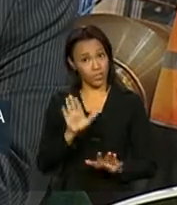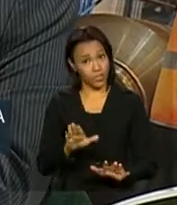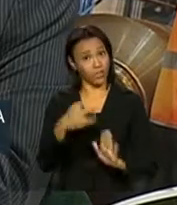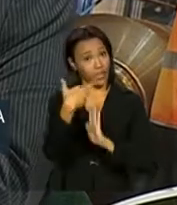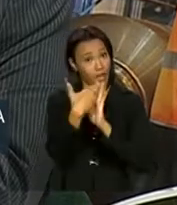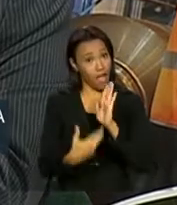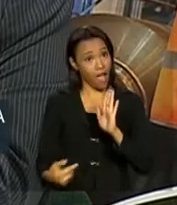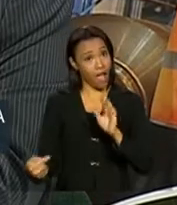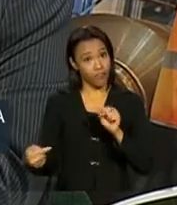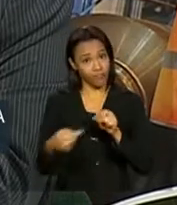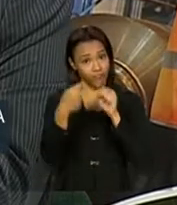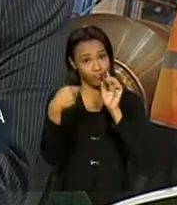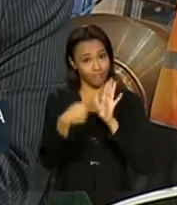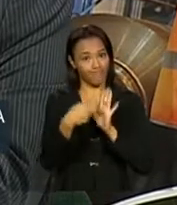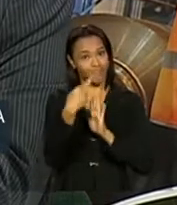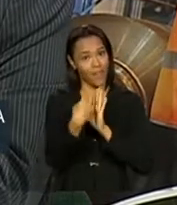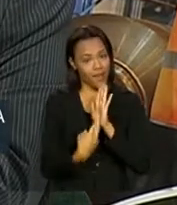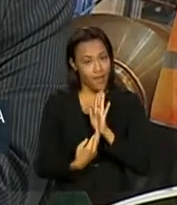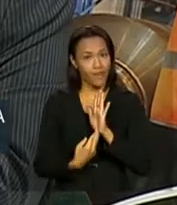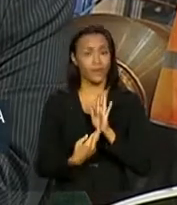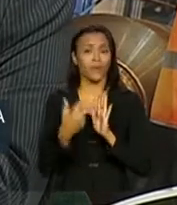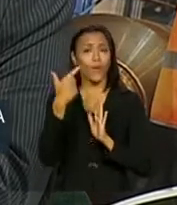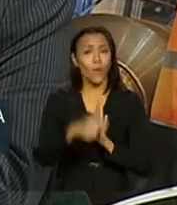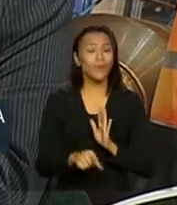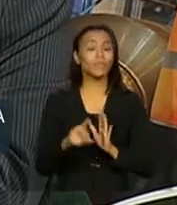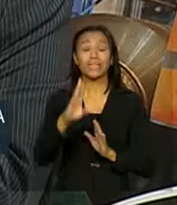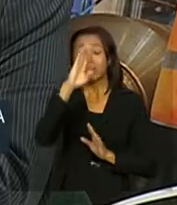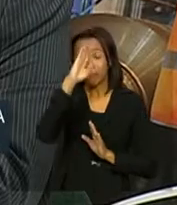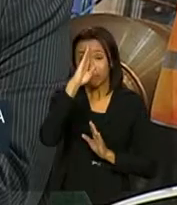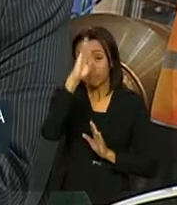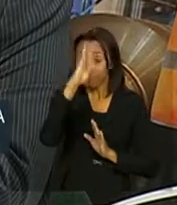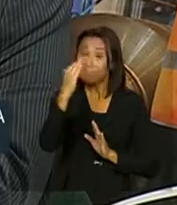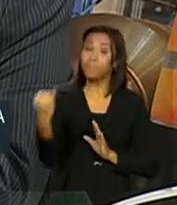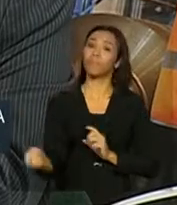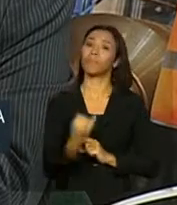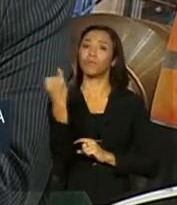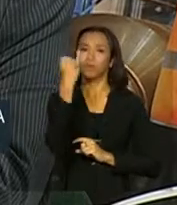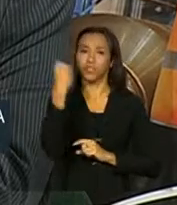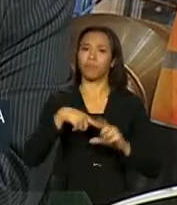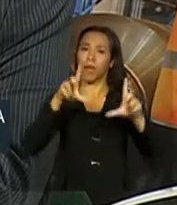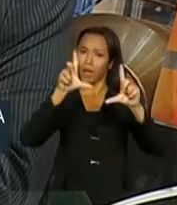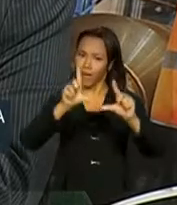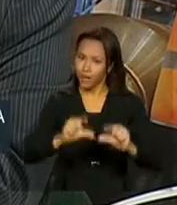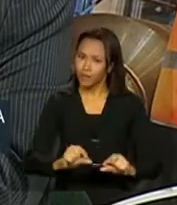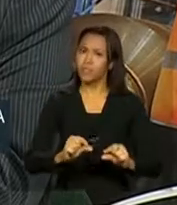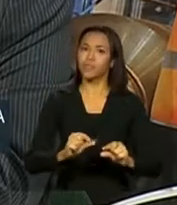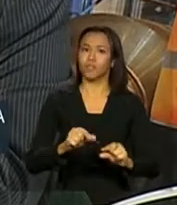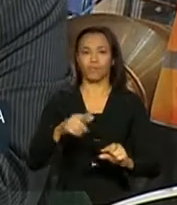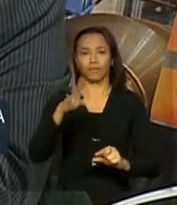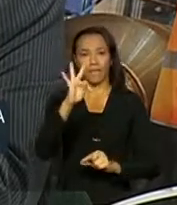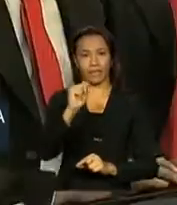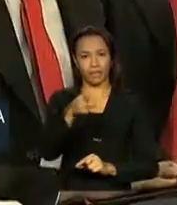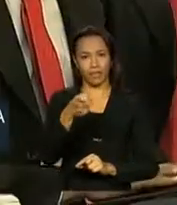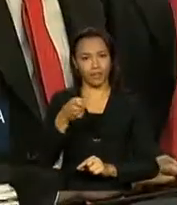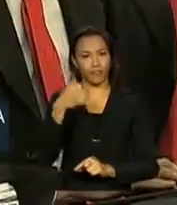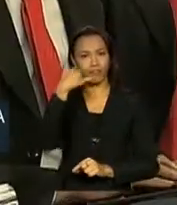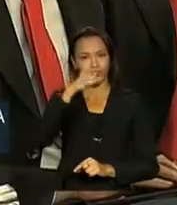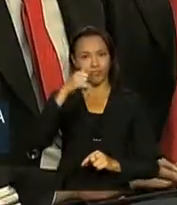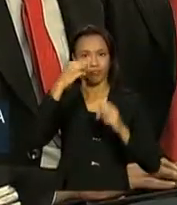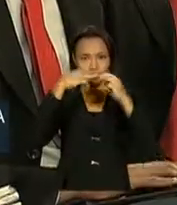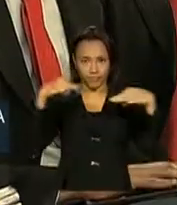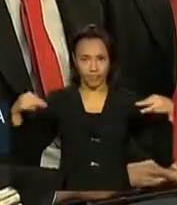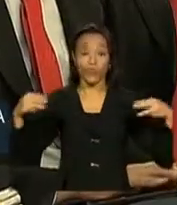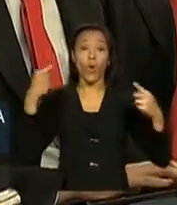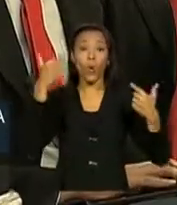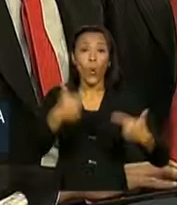provisória. Um outro ponto histórico, e esse é um fator importante para a redução do preço de energia. O outro fator importante